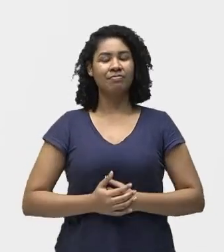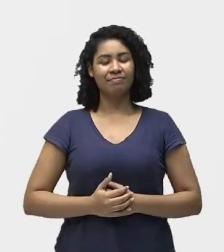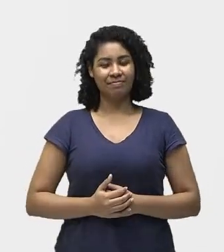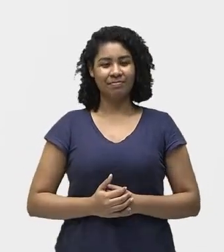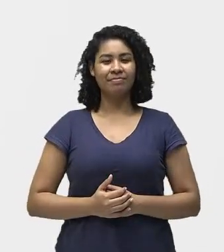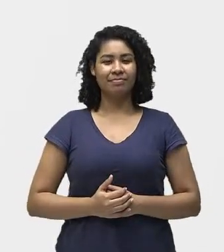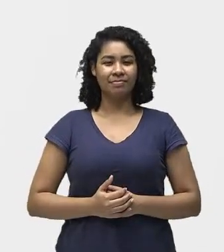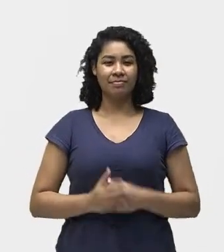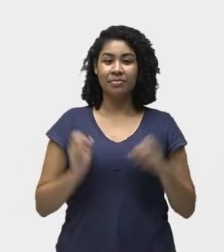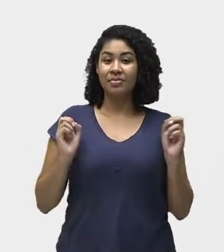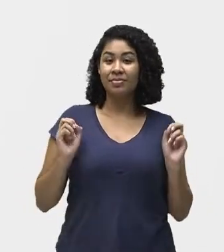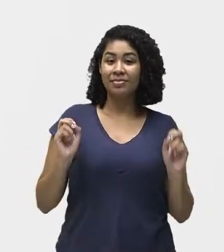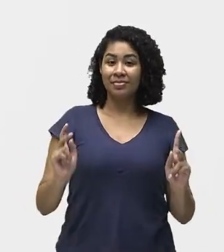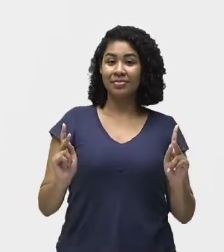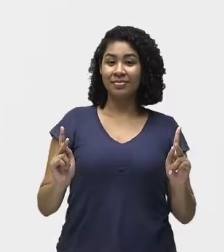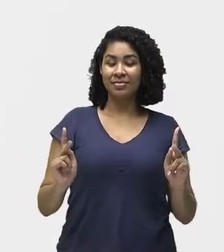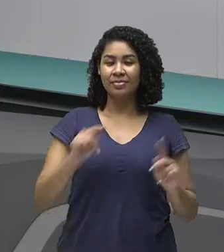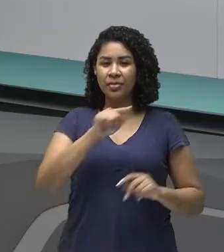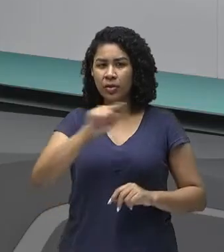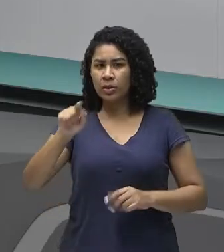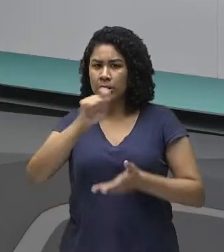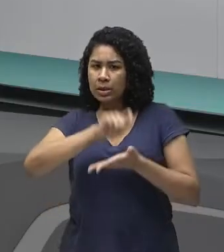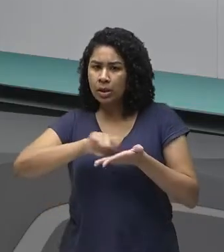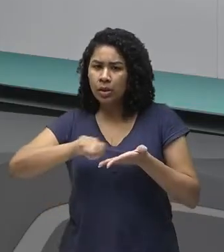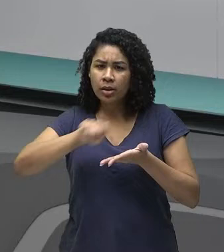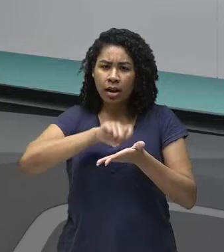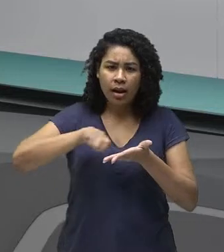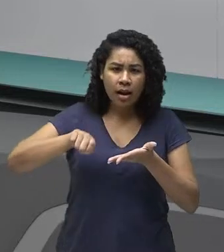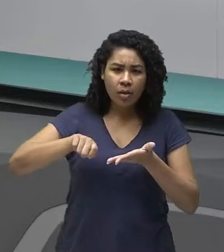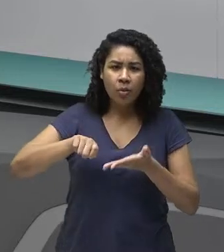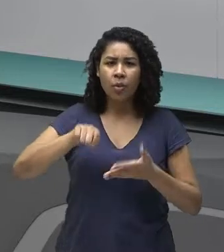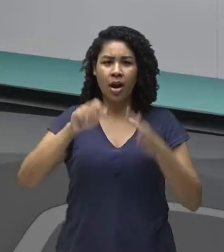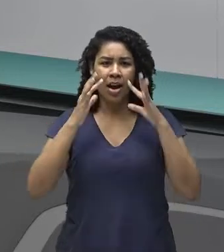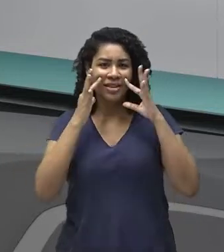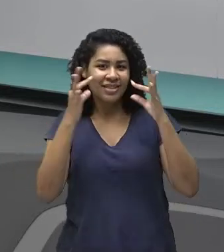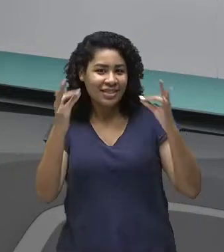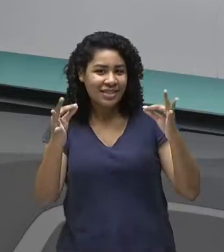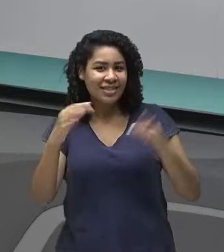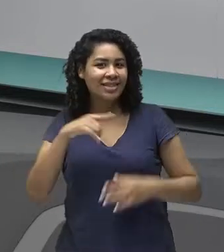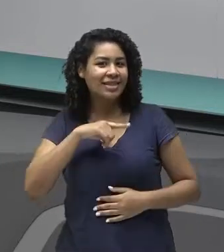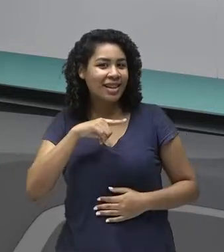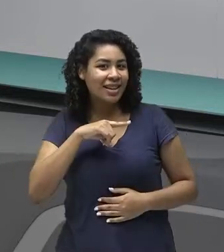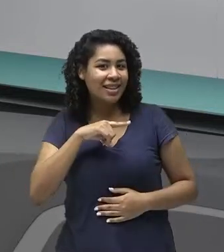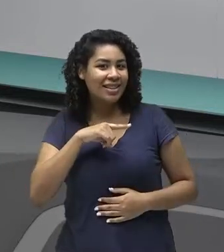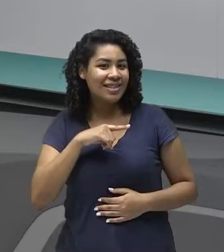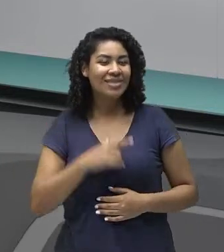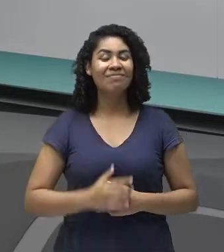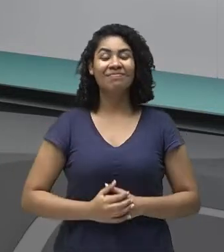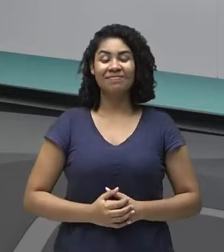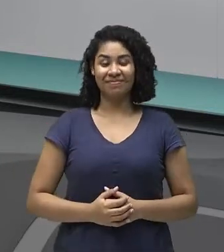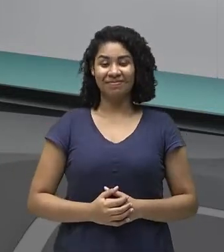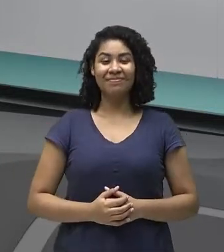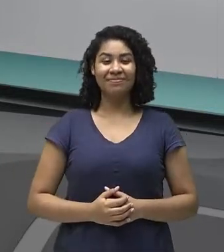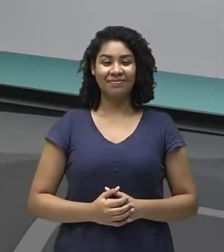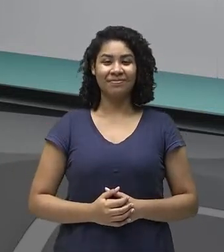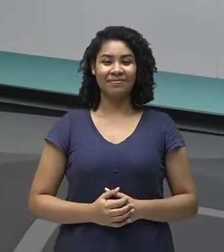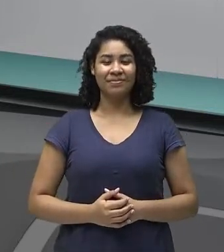Isso, ok? Anotaram aí, prestaram bastante atenção no que a gente vai estudar hoje.